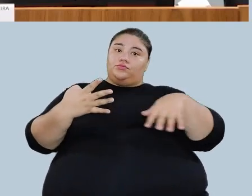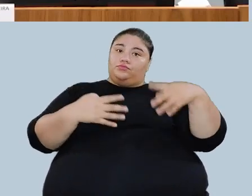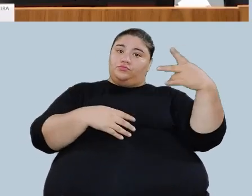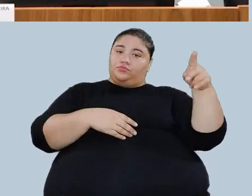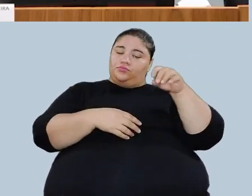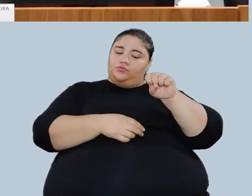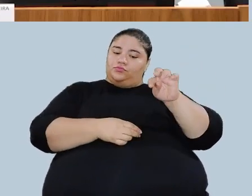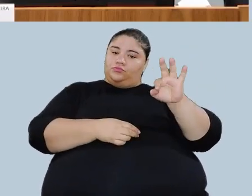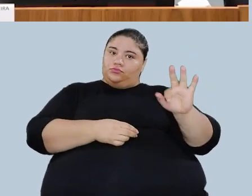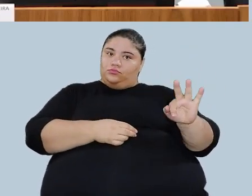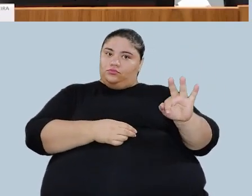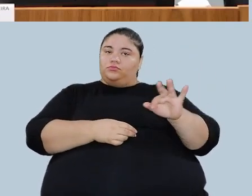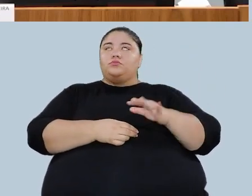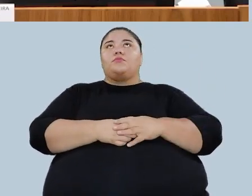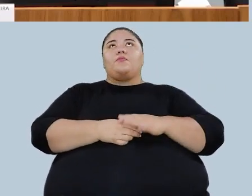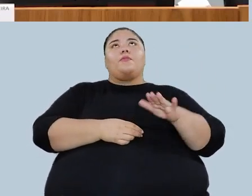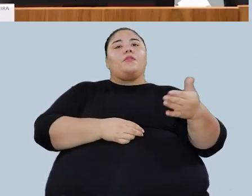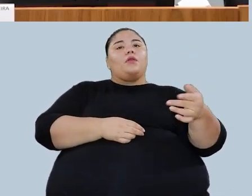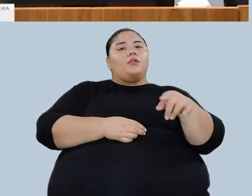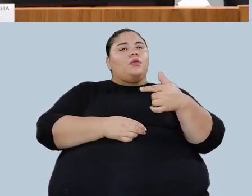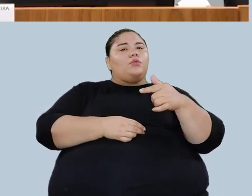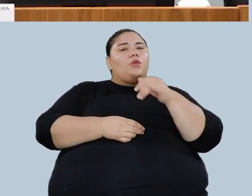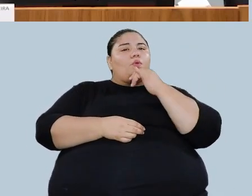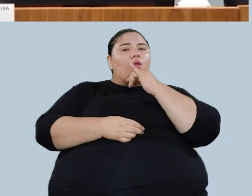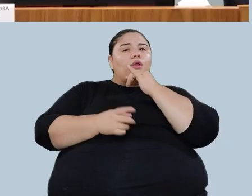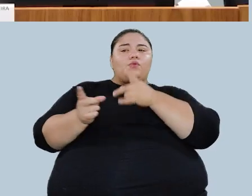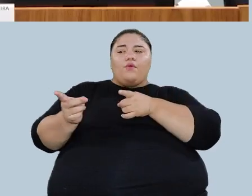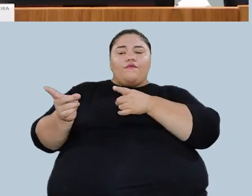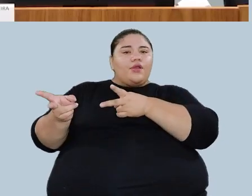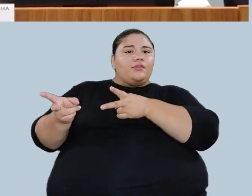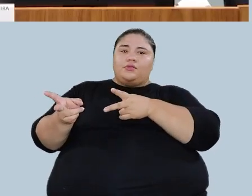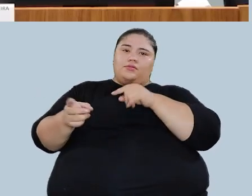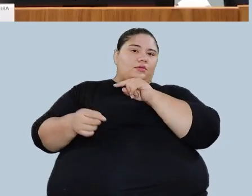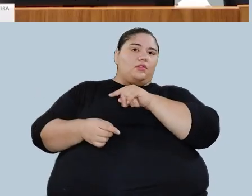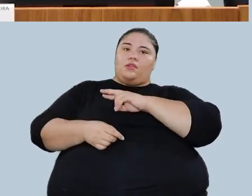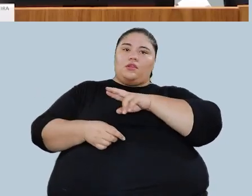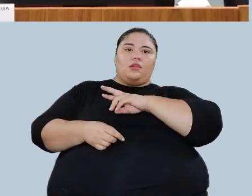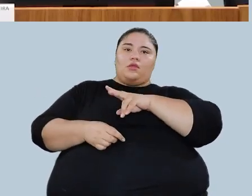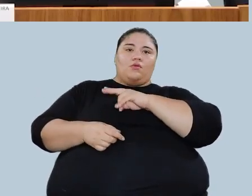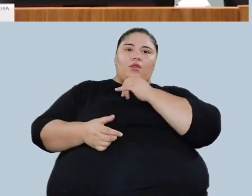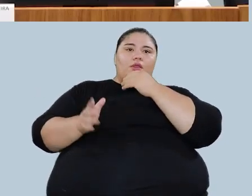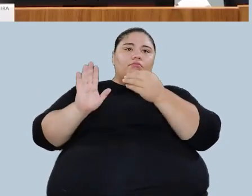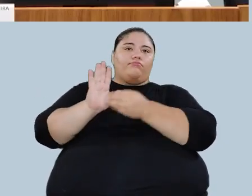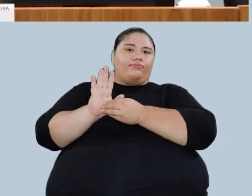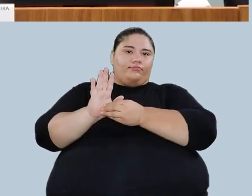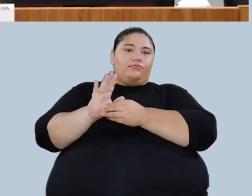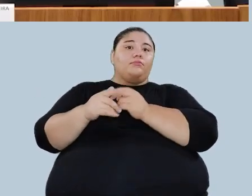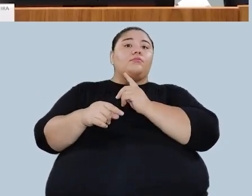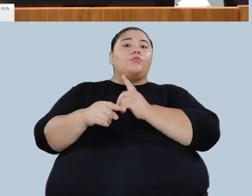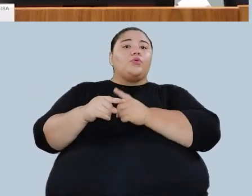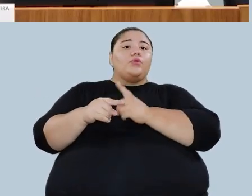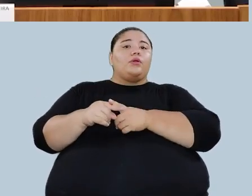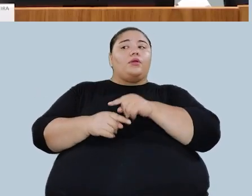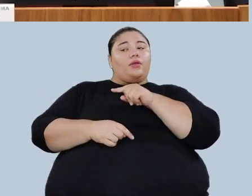Federal. Você não tem, quando o veículo é vendido, aquilo não é considerado, porque aquilo